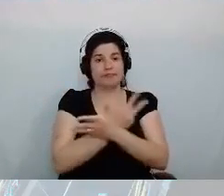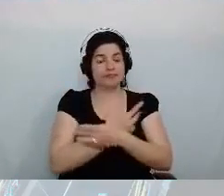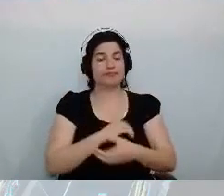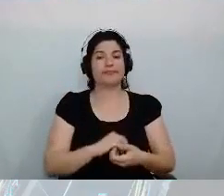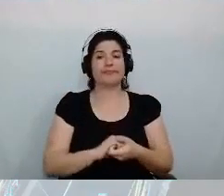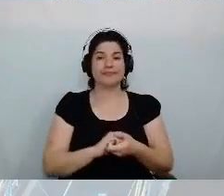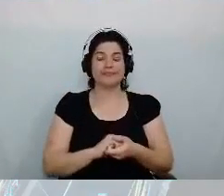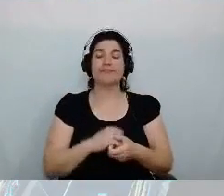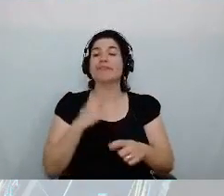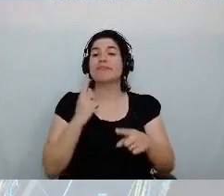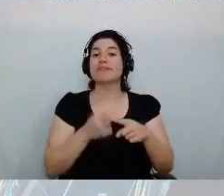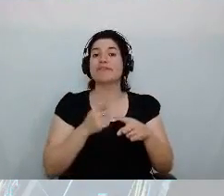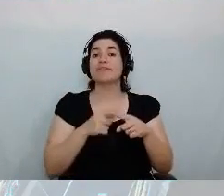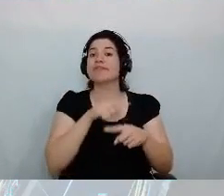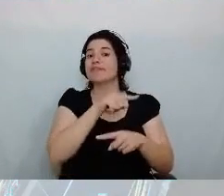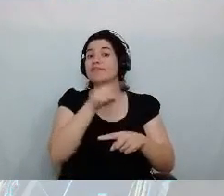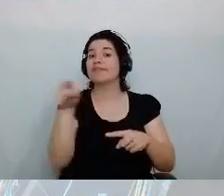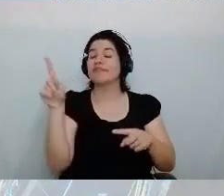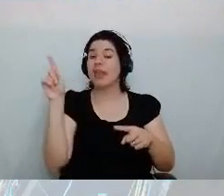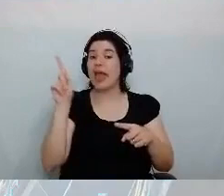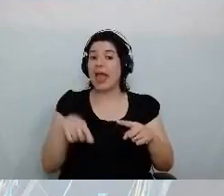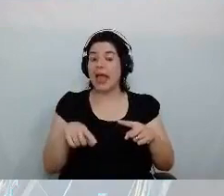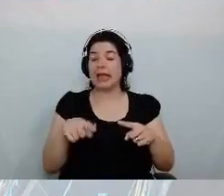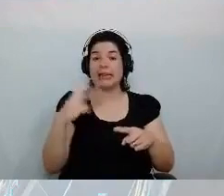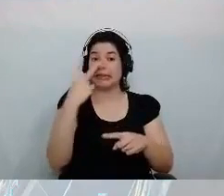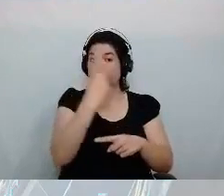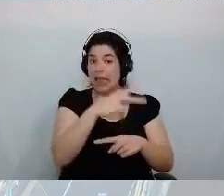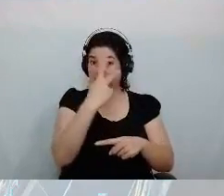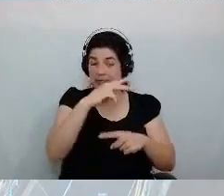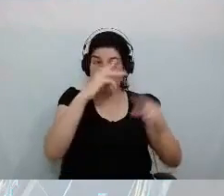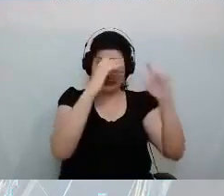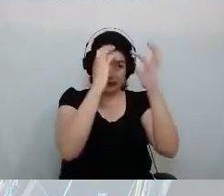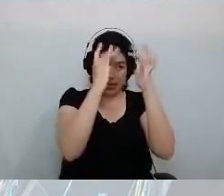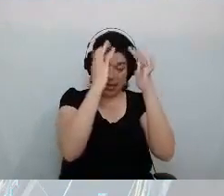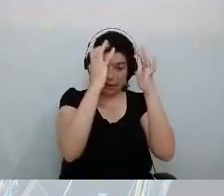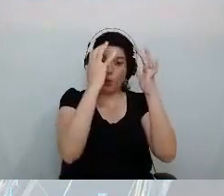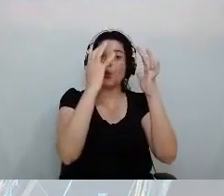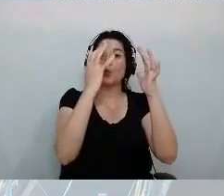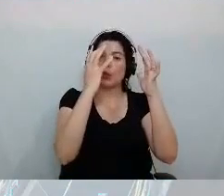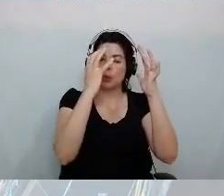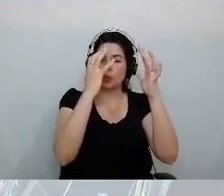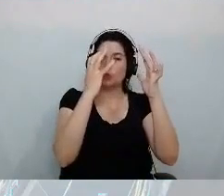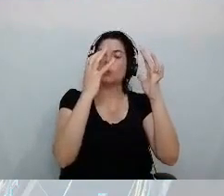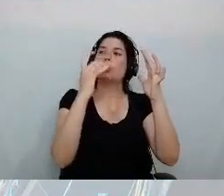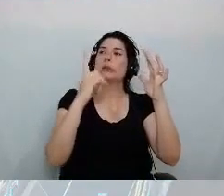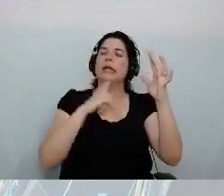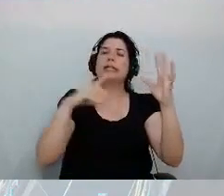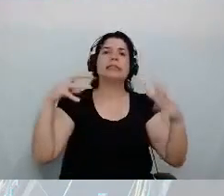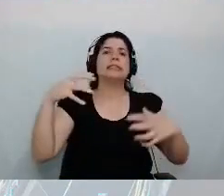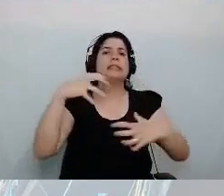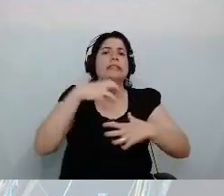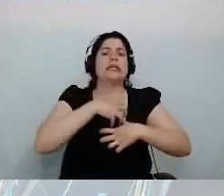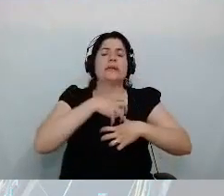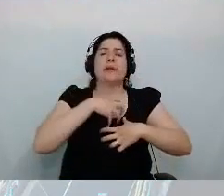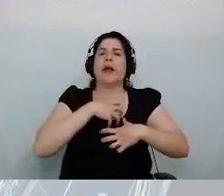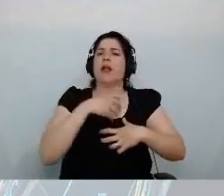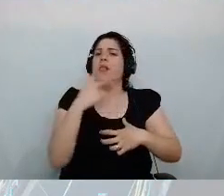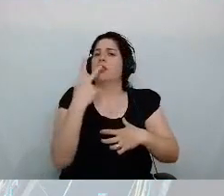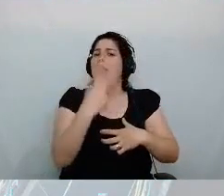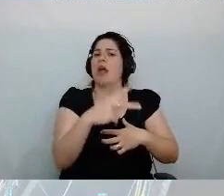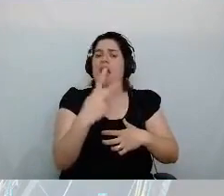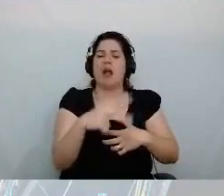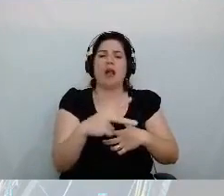Por quê? Vocês ativaram no cérebro do outro um sentimento instintivo,